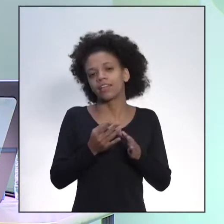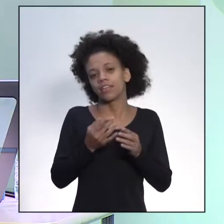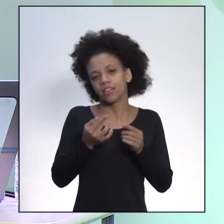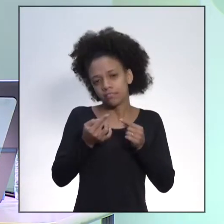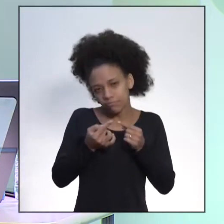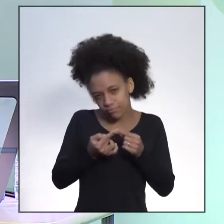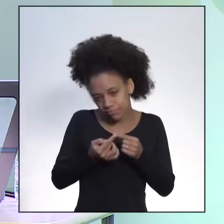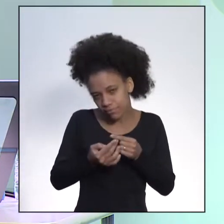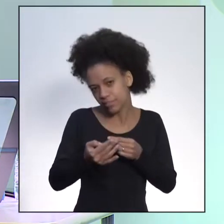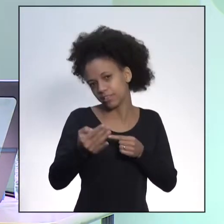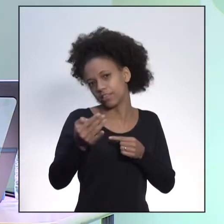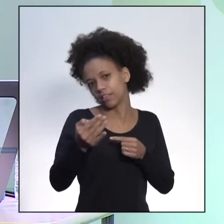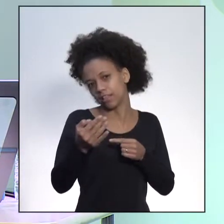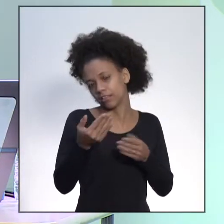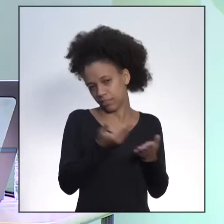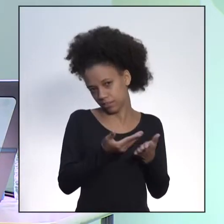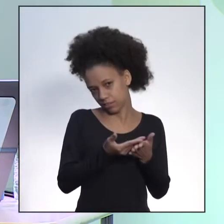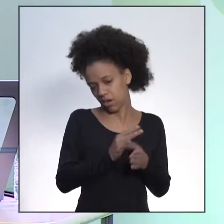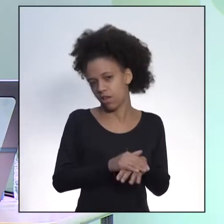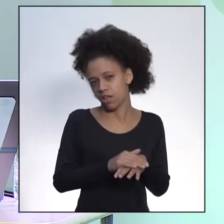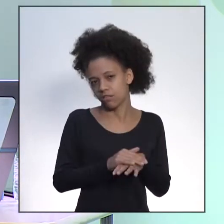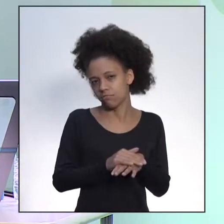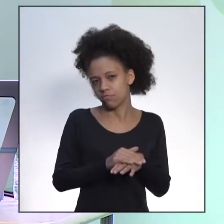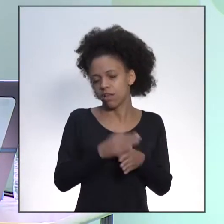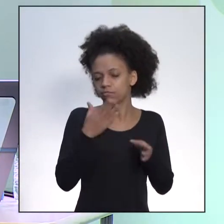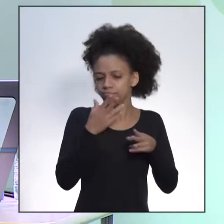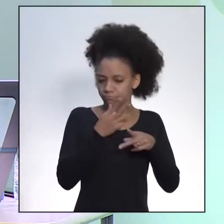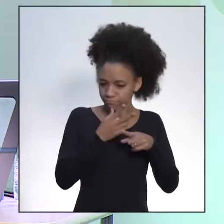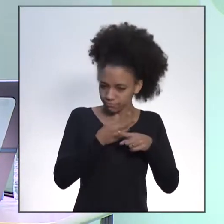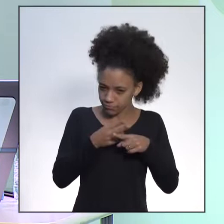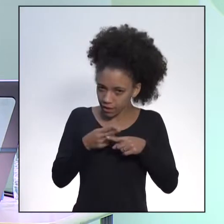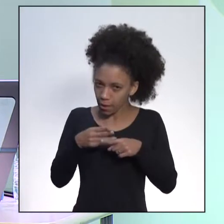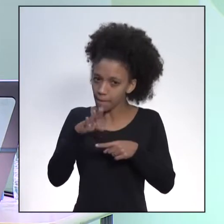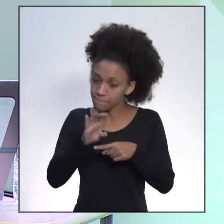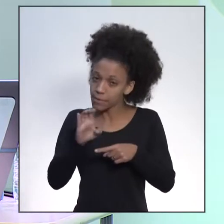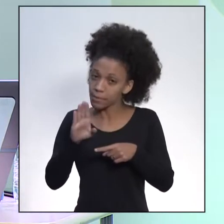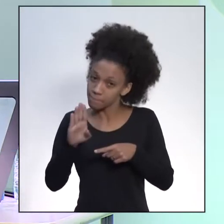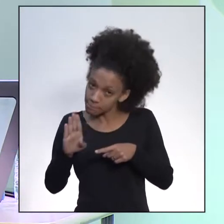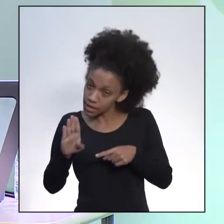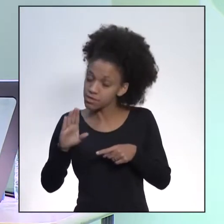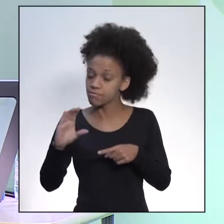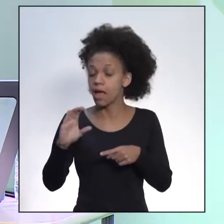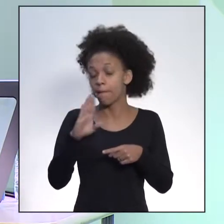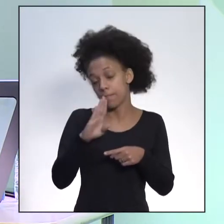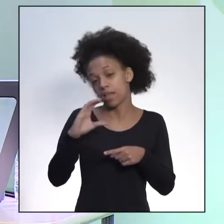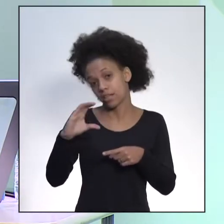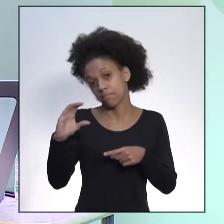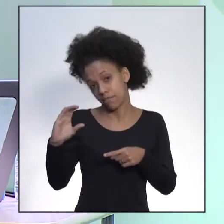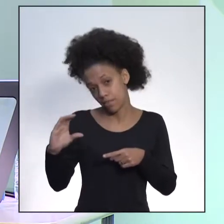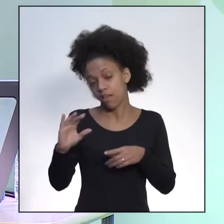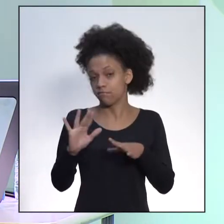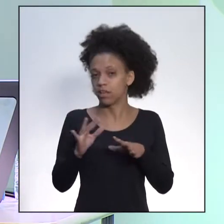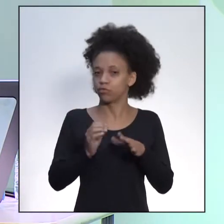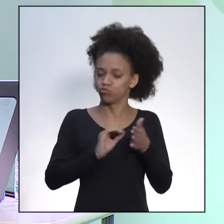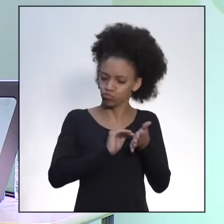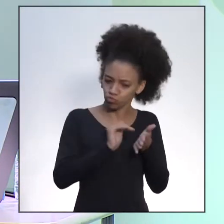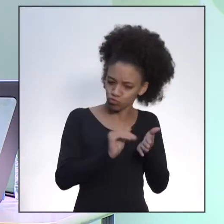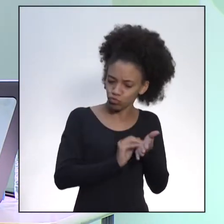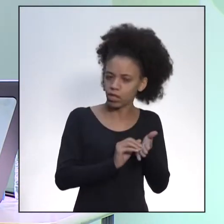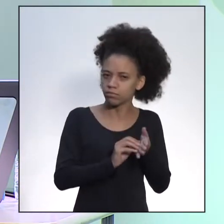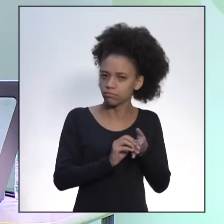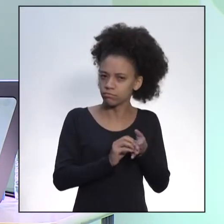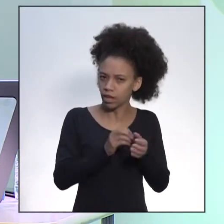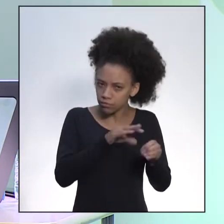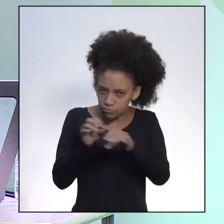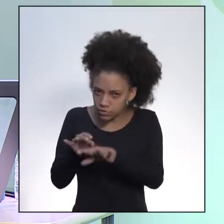cada programa, que essa série de programas da VVC nasceu do desejo da Secretaria de Estado de Educação, por meio da EFAP, de